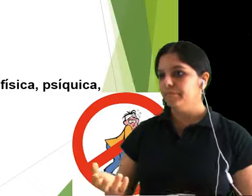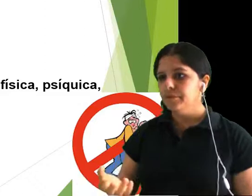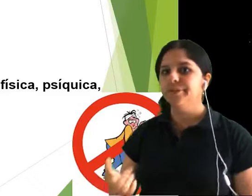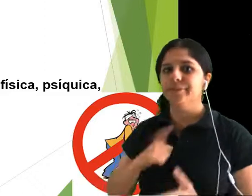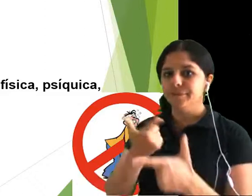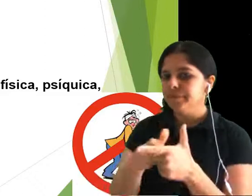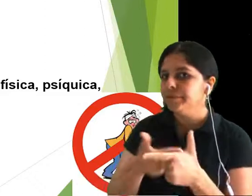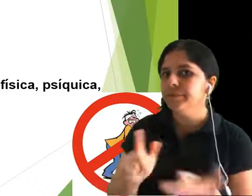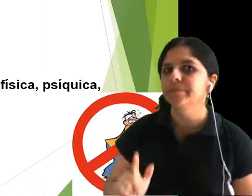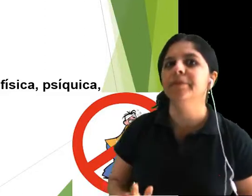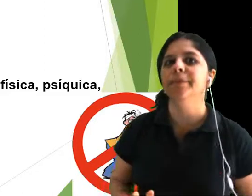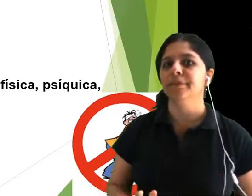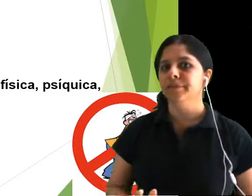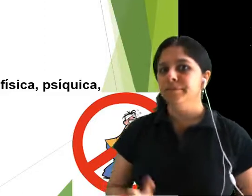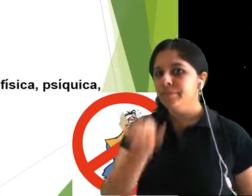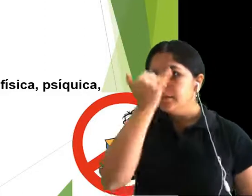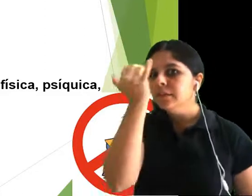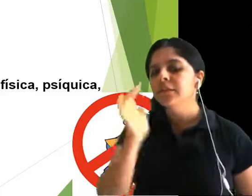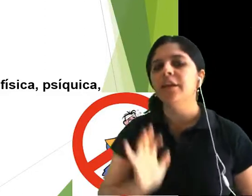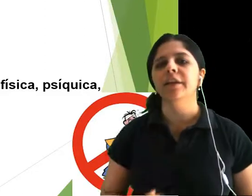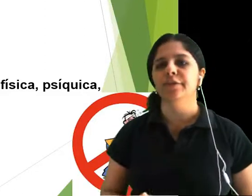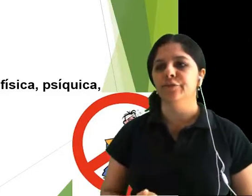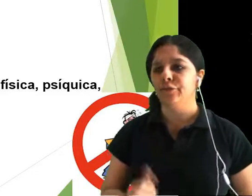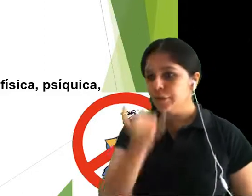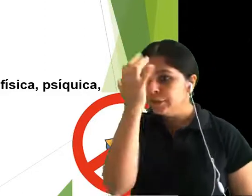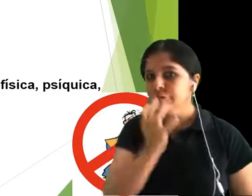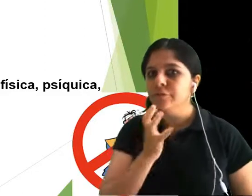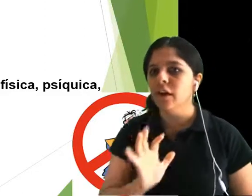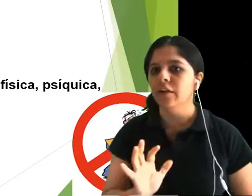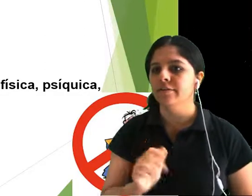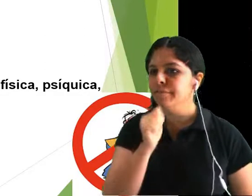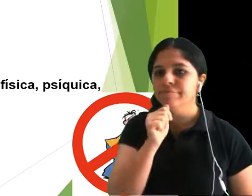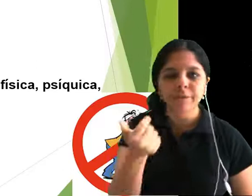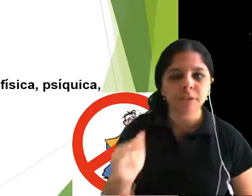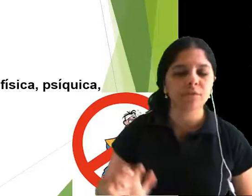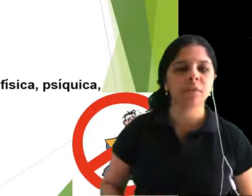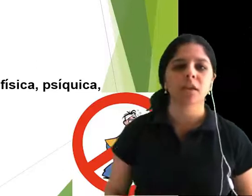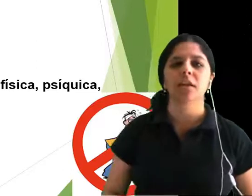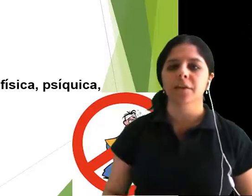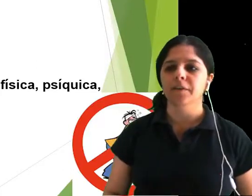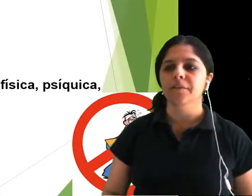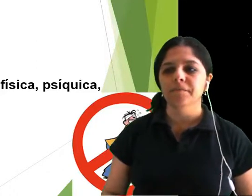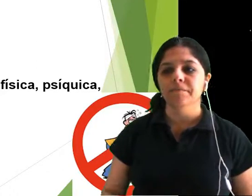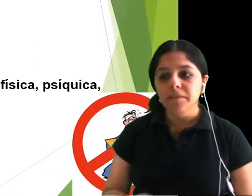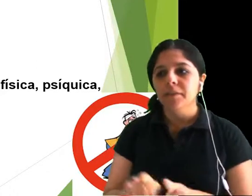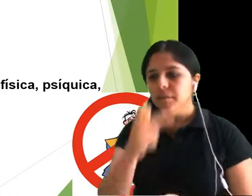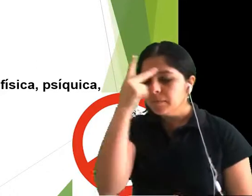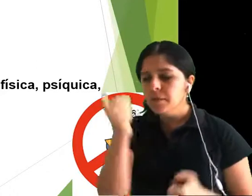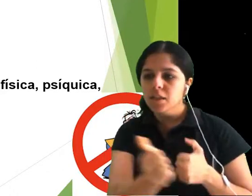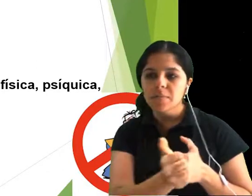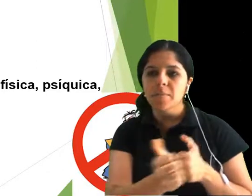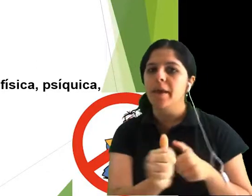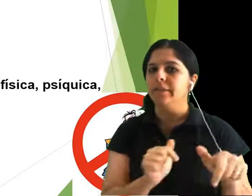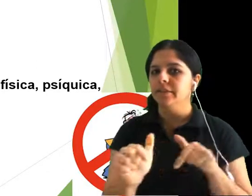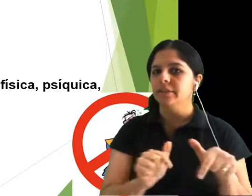revelado isso. Graças a Deus, assim, acidente sério não teve. Nem com ele, nem com quem estava próximo a ele, né? Porque a pessoa, às